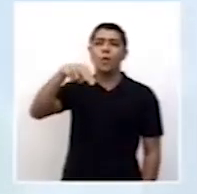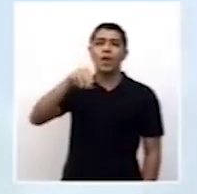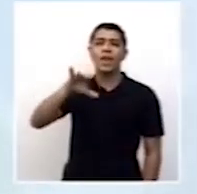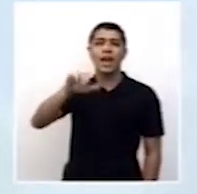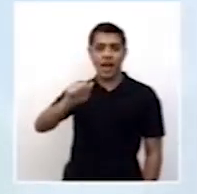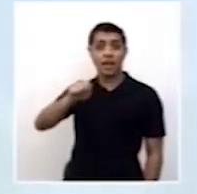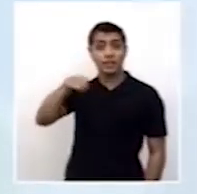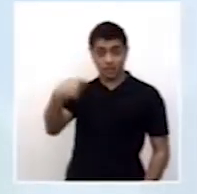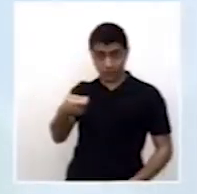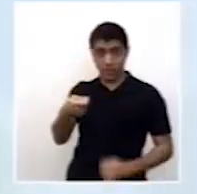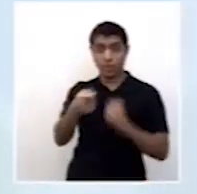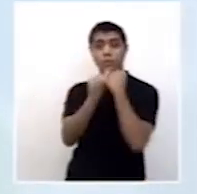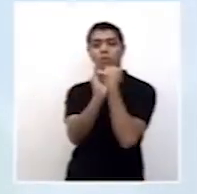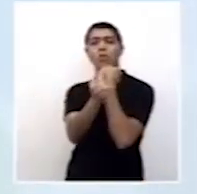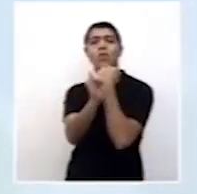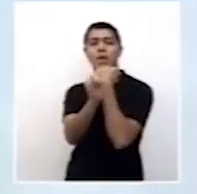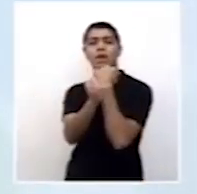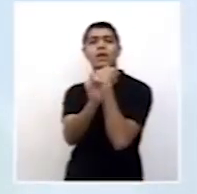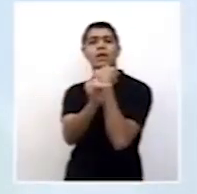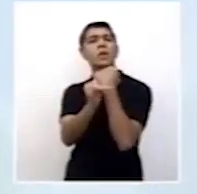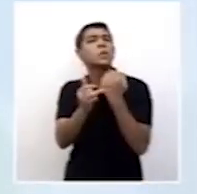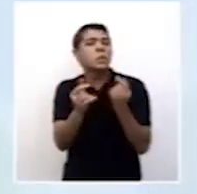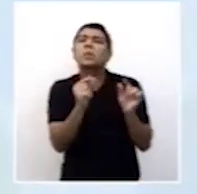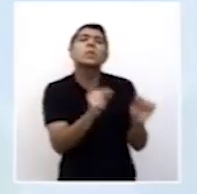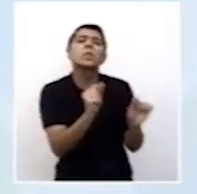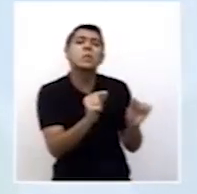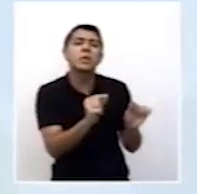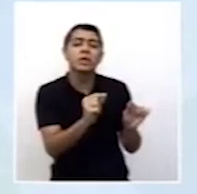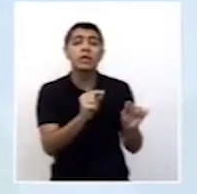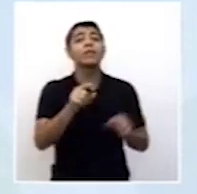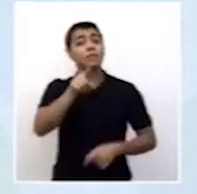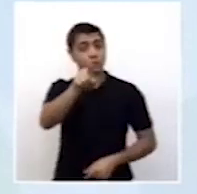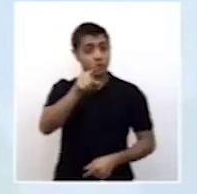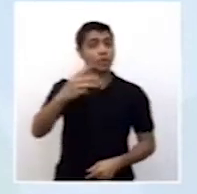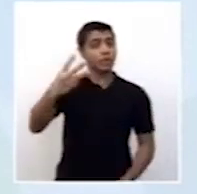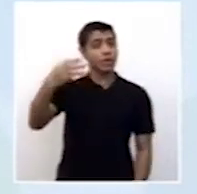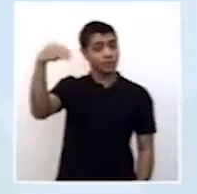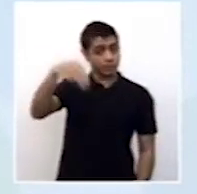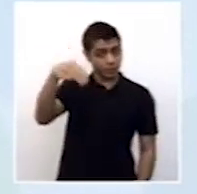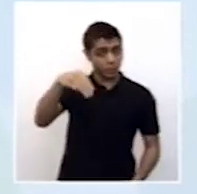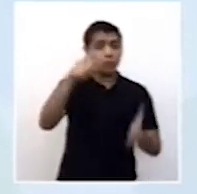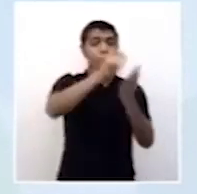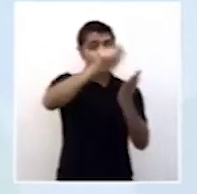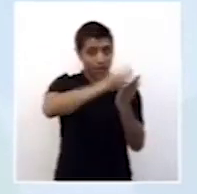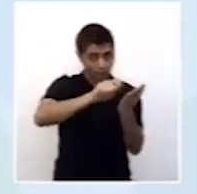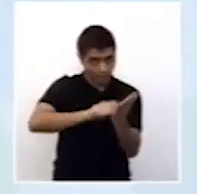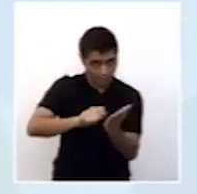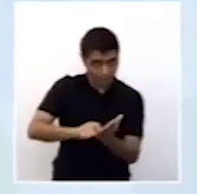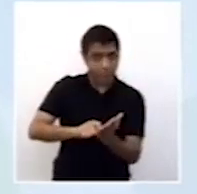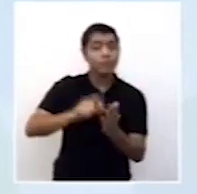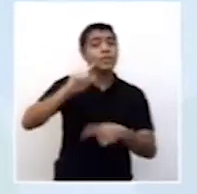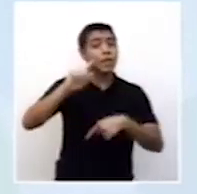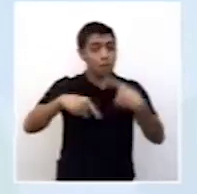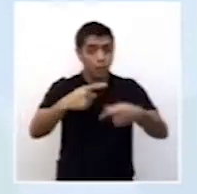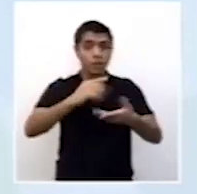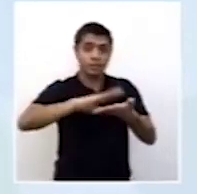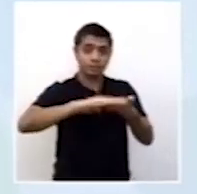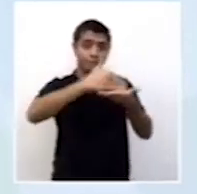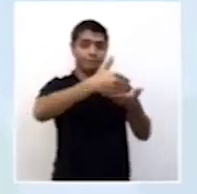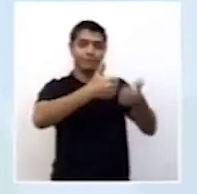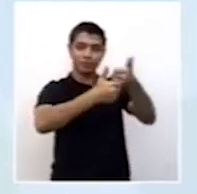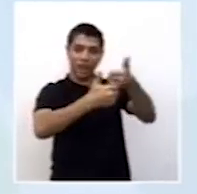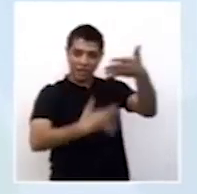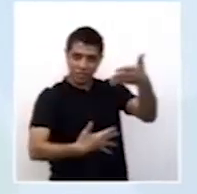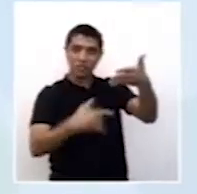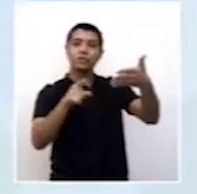Certo? Vocês terão 3 minutos para fazer um rascunho no seu caderno e você vai lá no chat e você responde o que